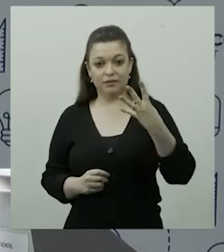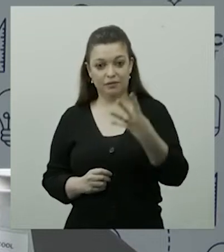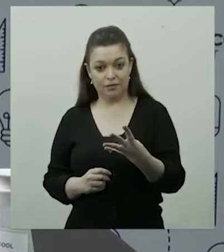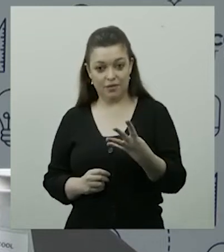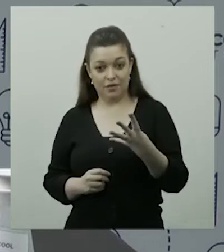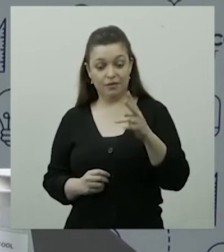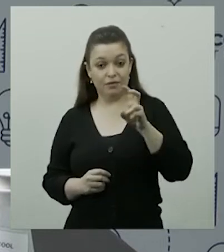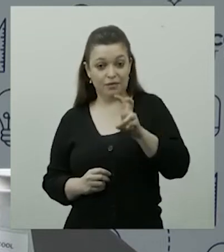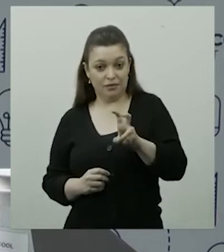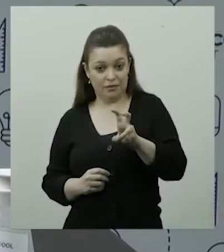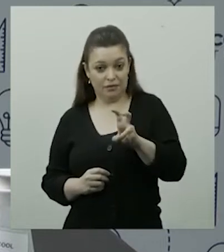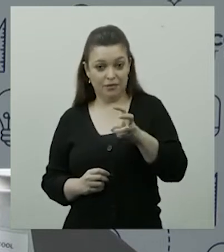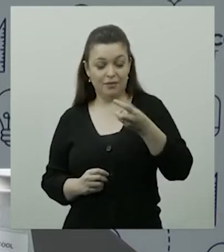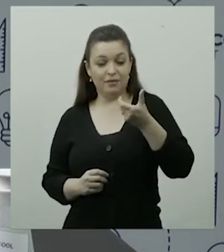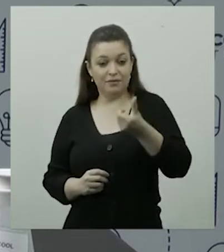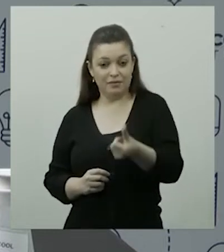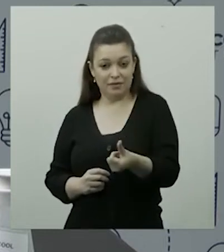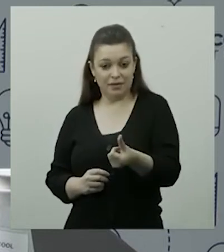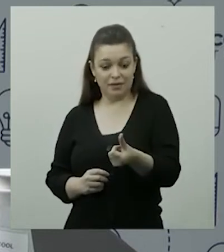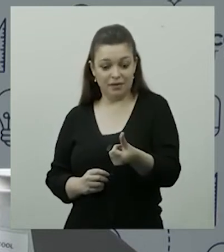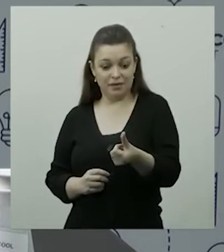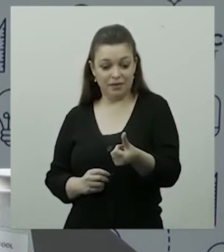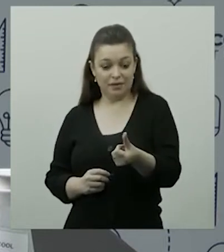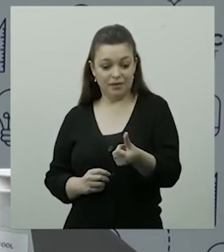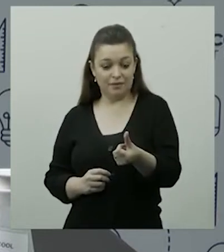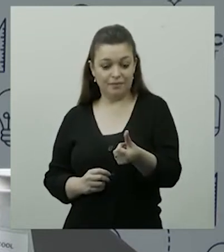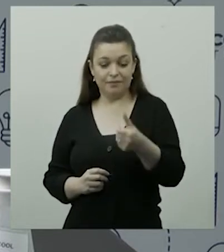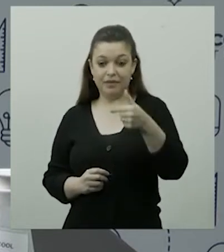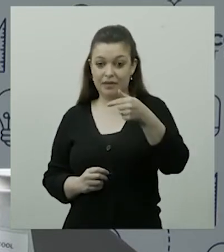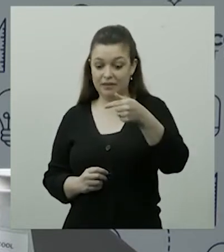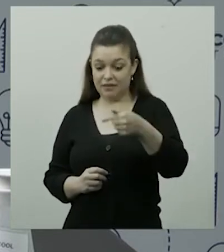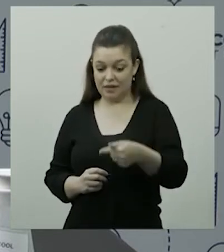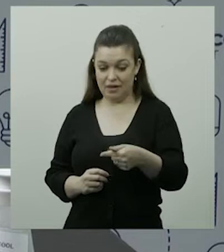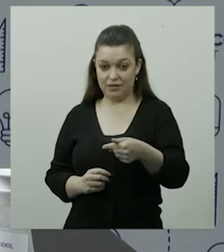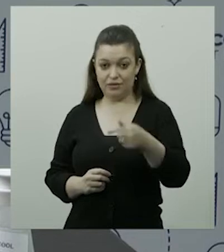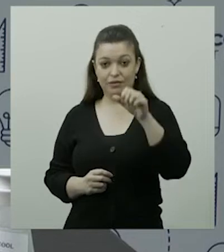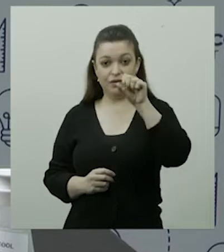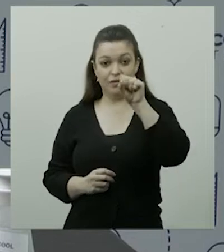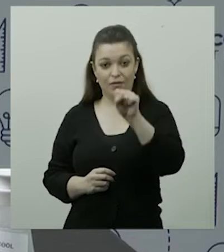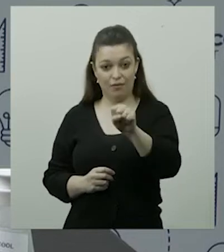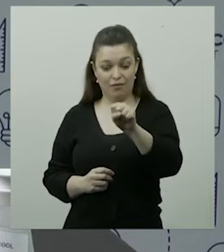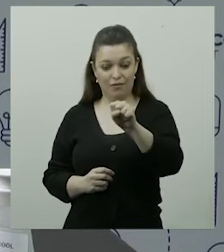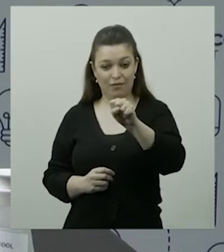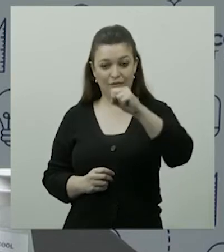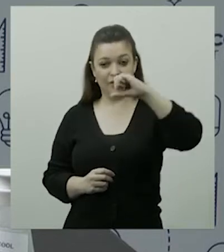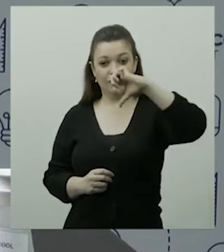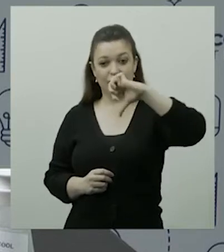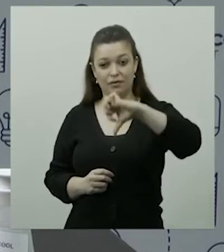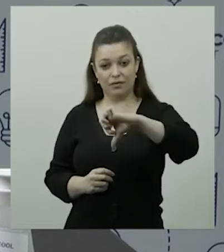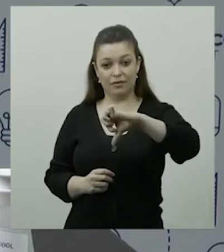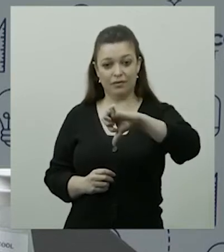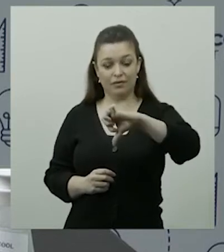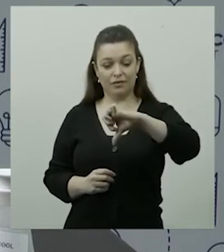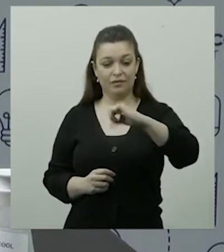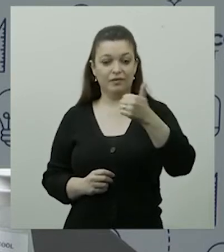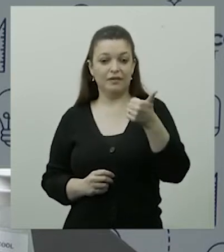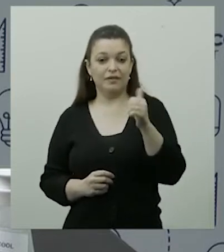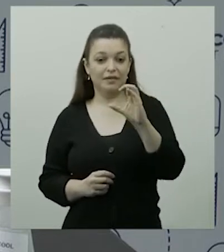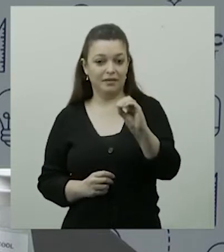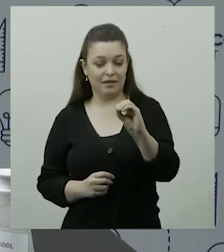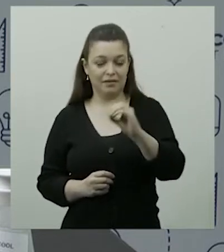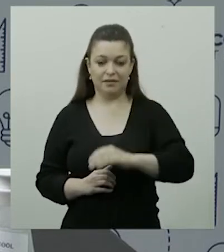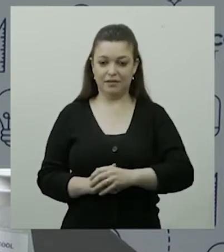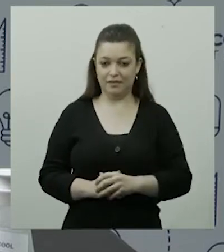4, 5, 6, 7, 8,